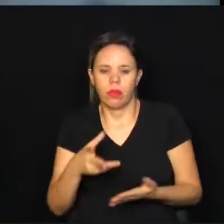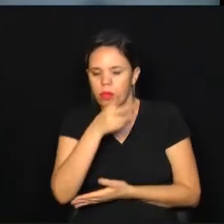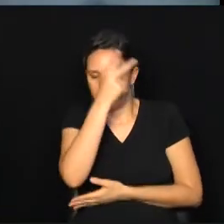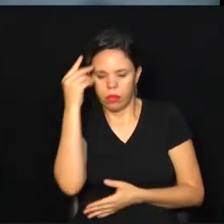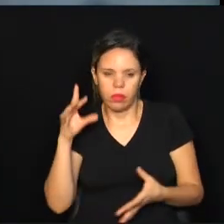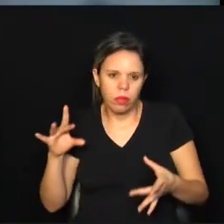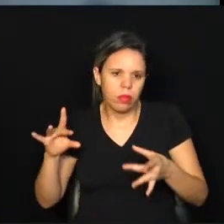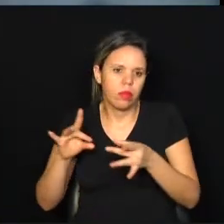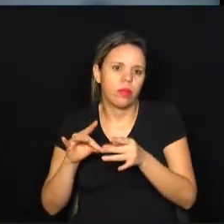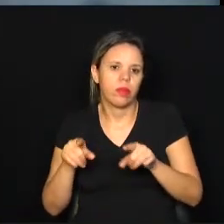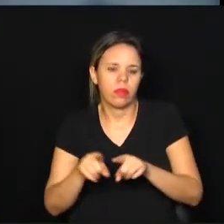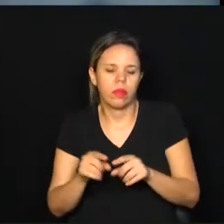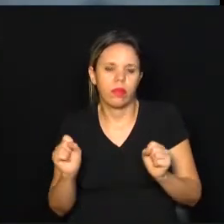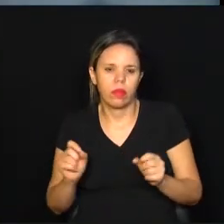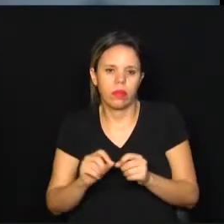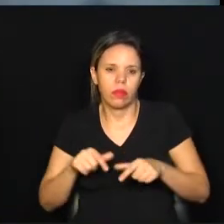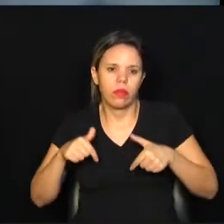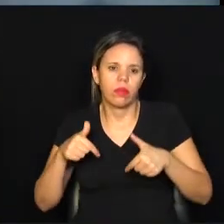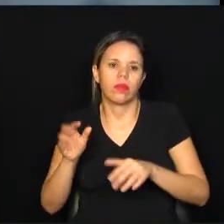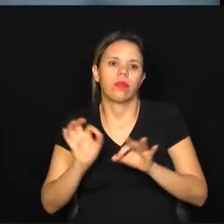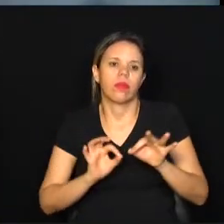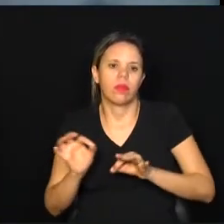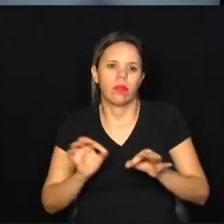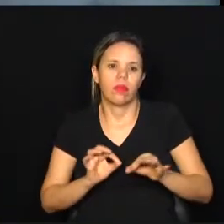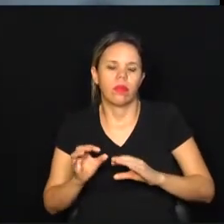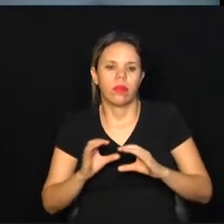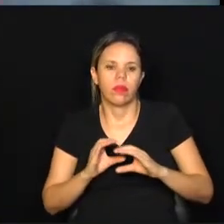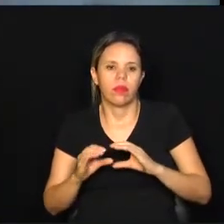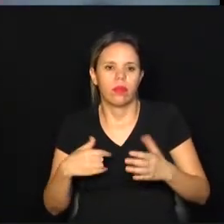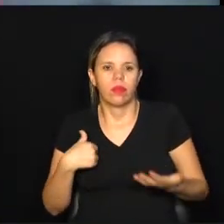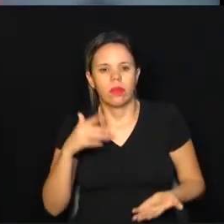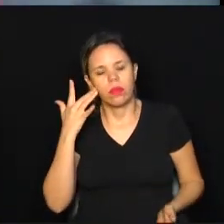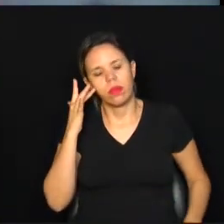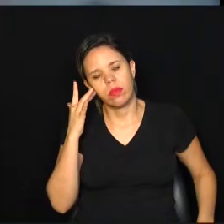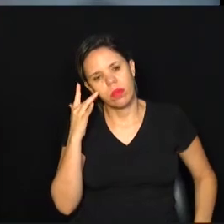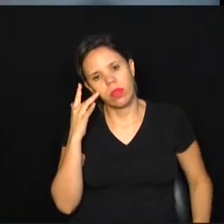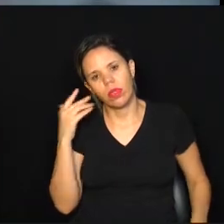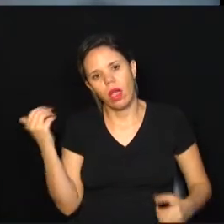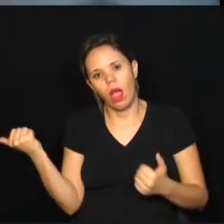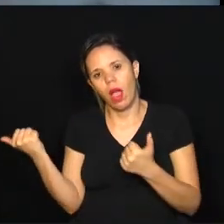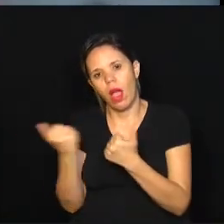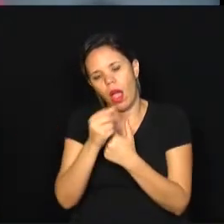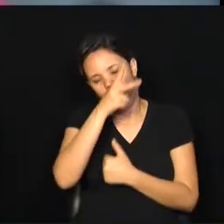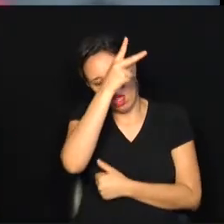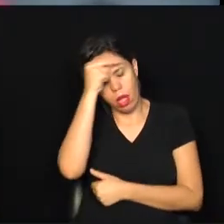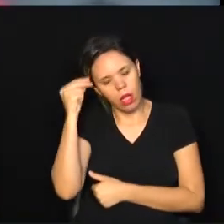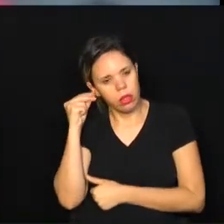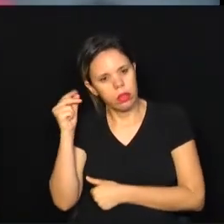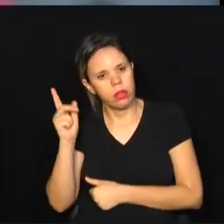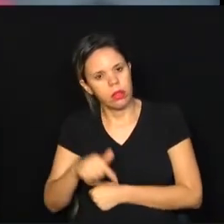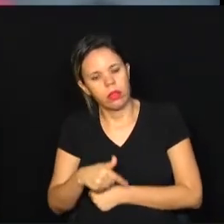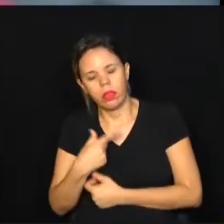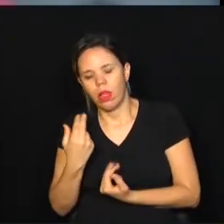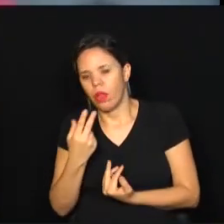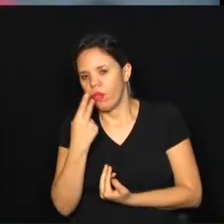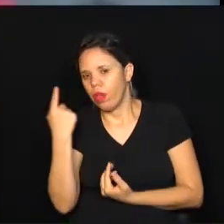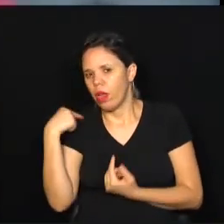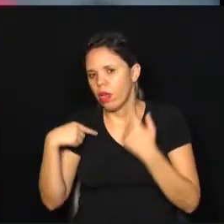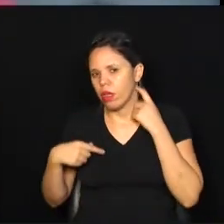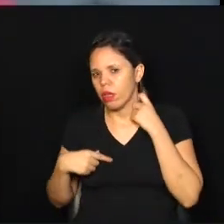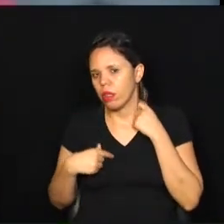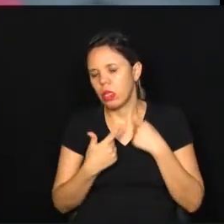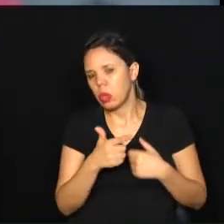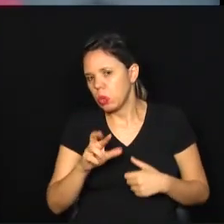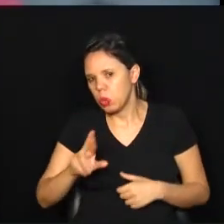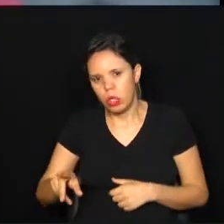prefeitura em poder organizar esses canais. E eu acho que a subprefeitura, como eu disse, uma subprefeitura que não